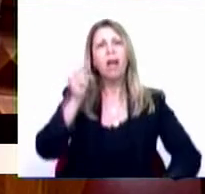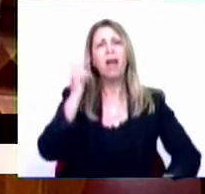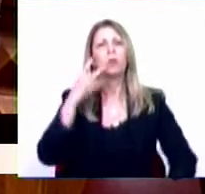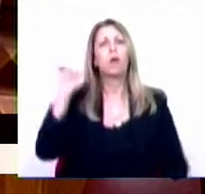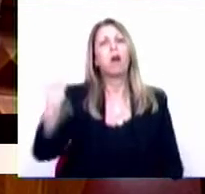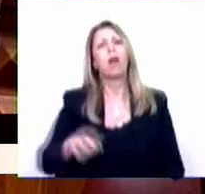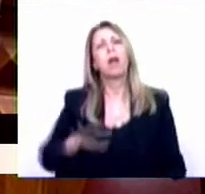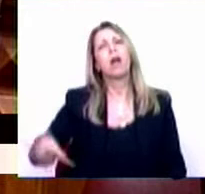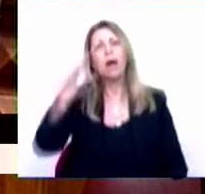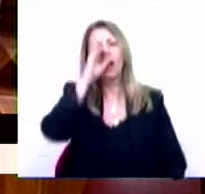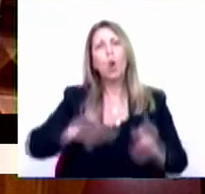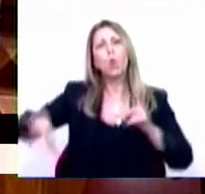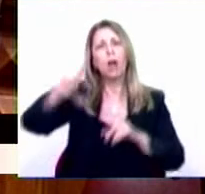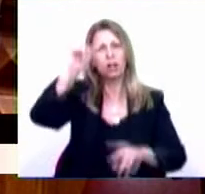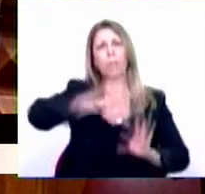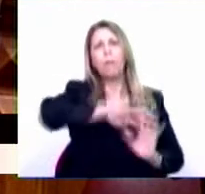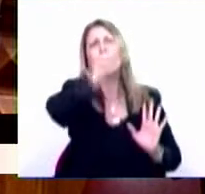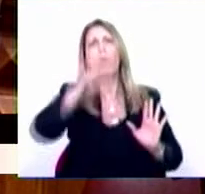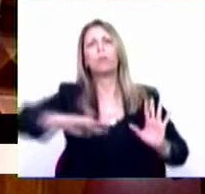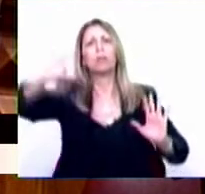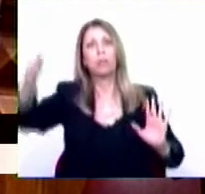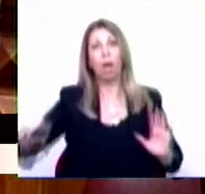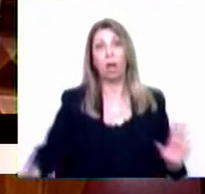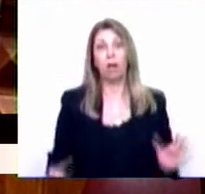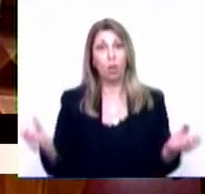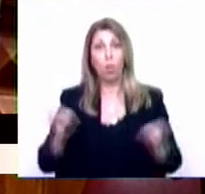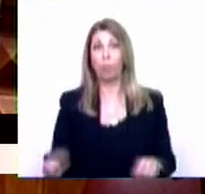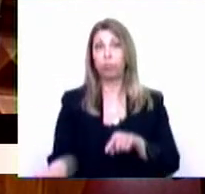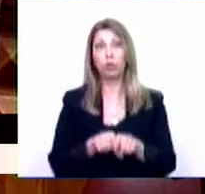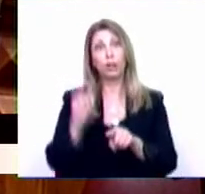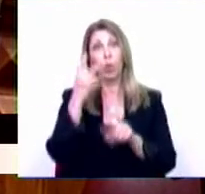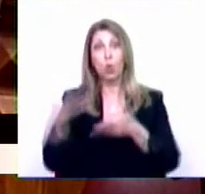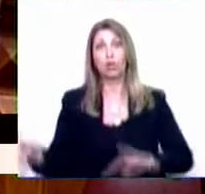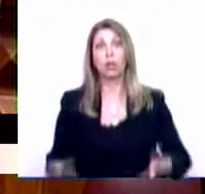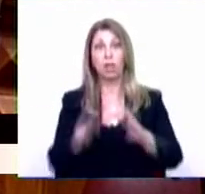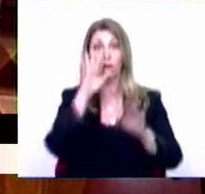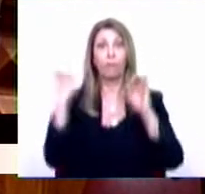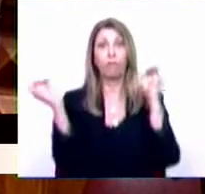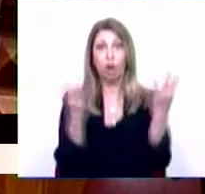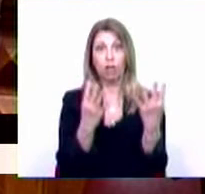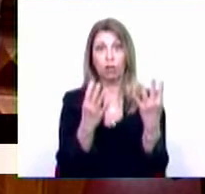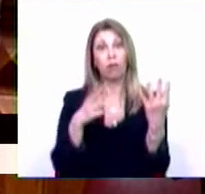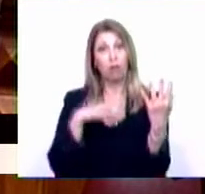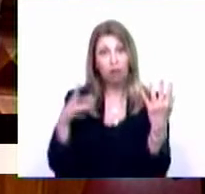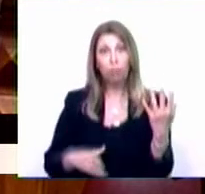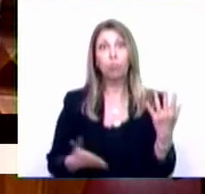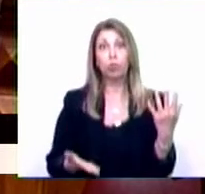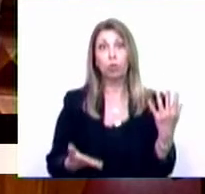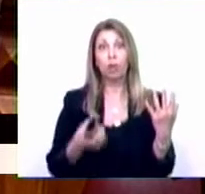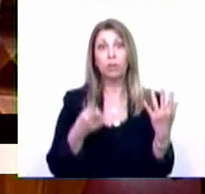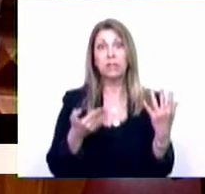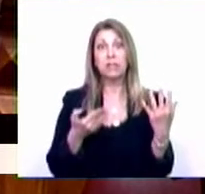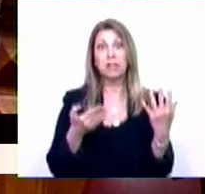espaços rurais e de montanha, numa ausência de políticas e estratégia para a floresta, em Portugal, onde 97%